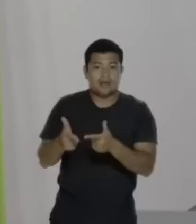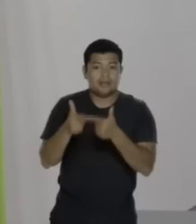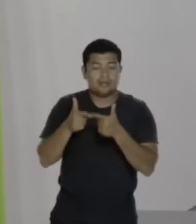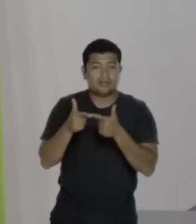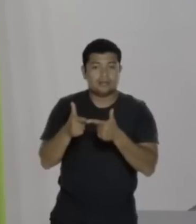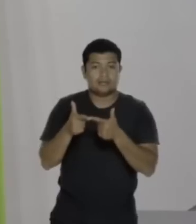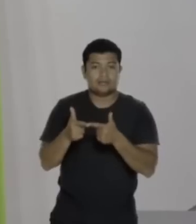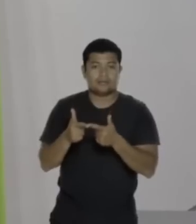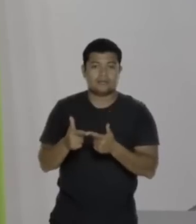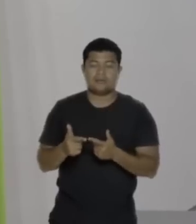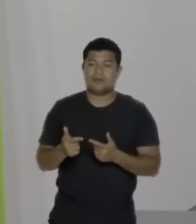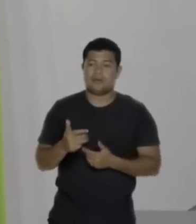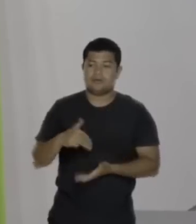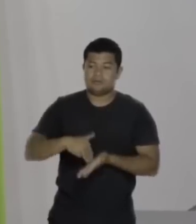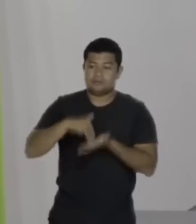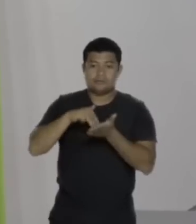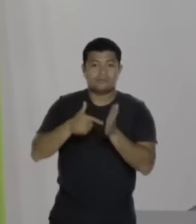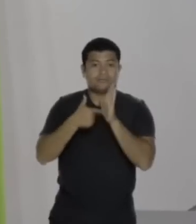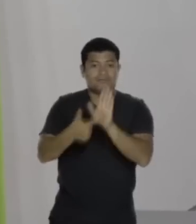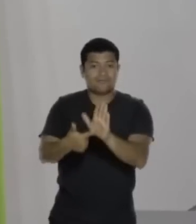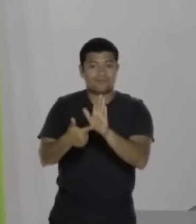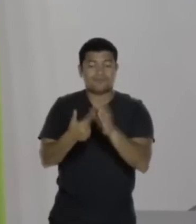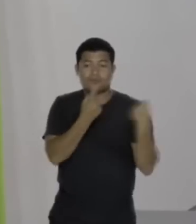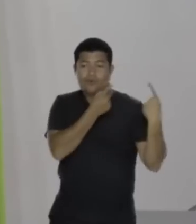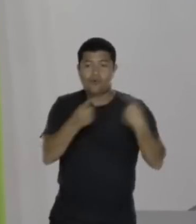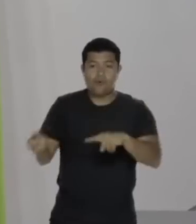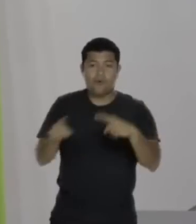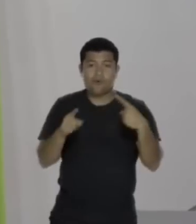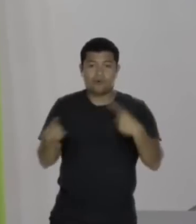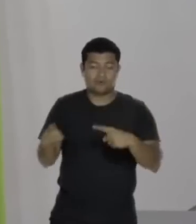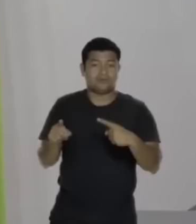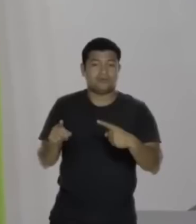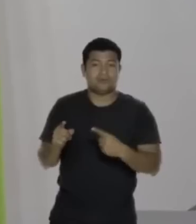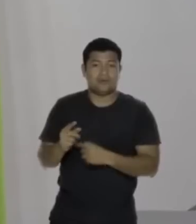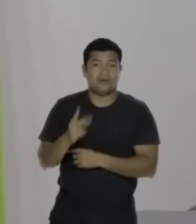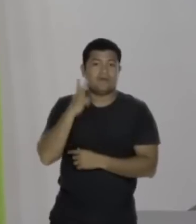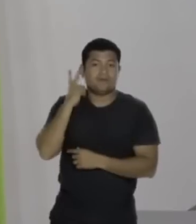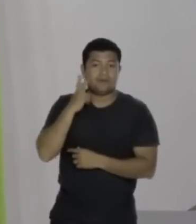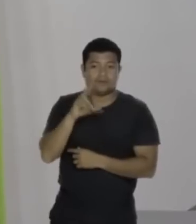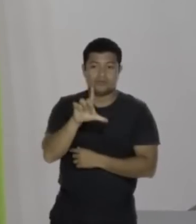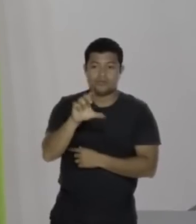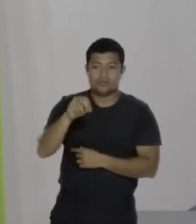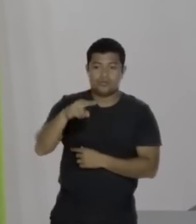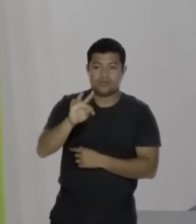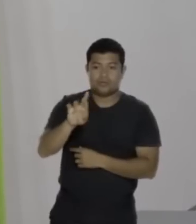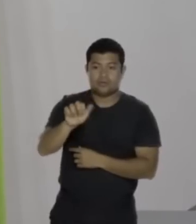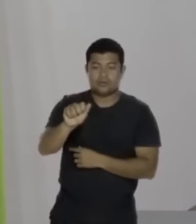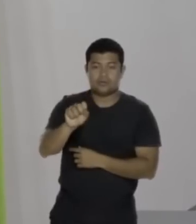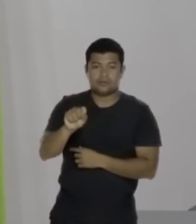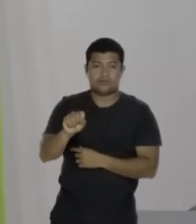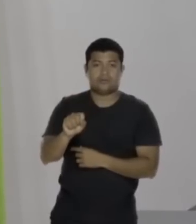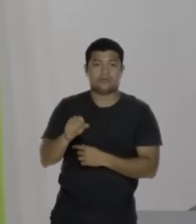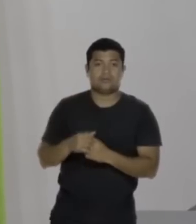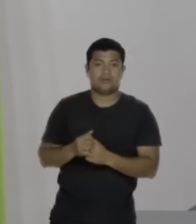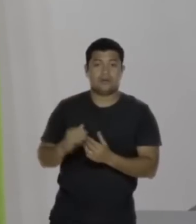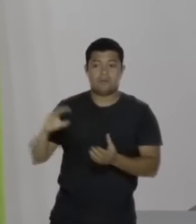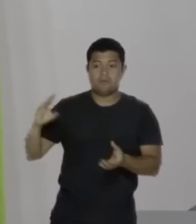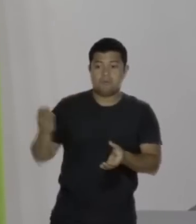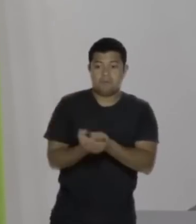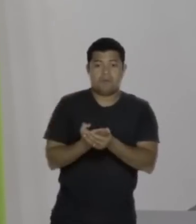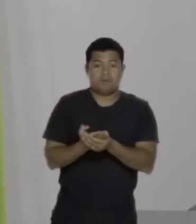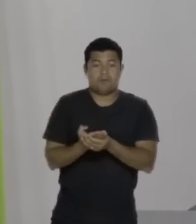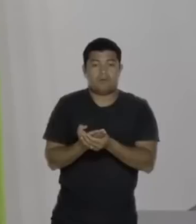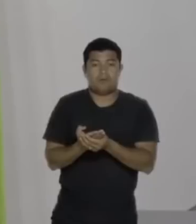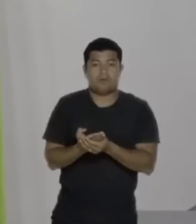de Lontras, dizendo que ele havia praticado agressão, desrespeito, discurso machista, e protocolou essa moção de